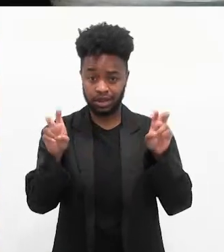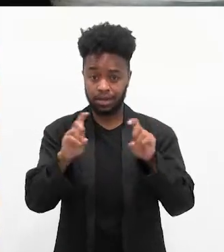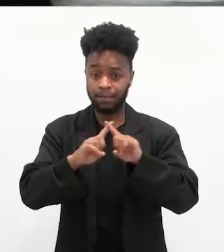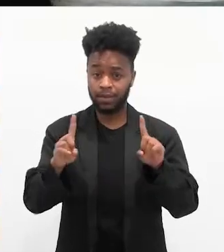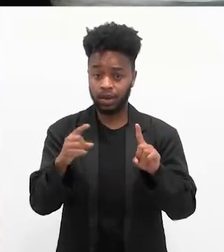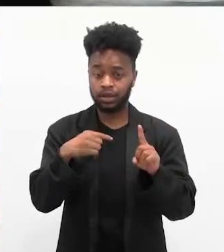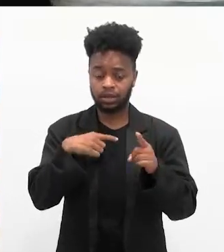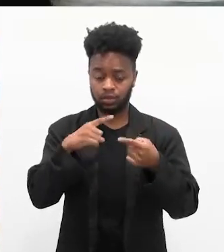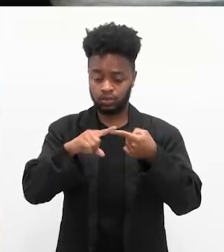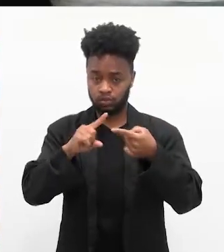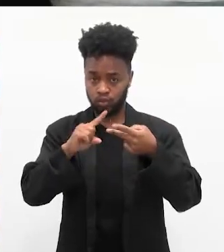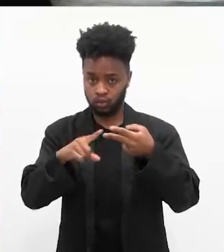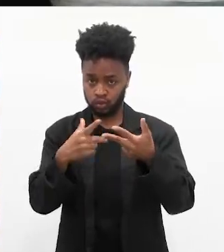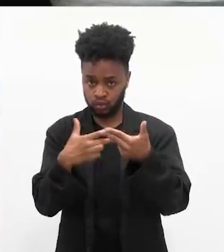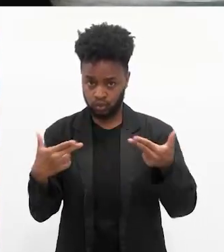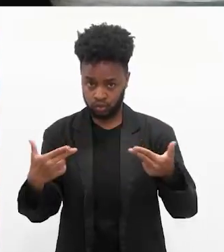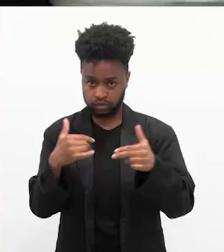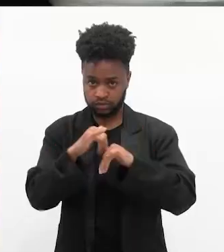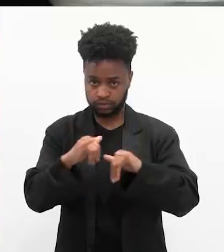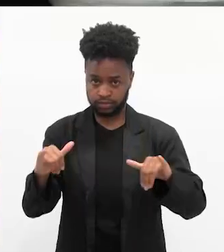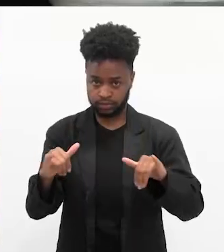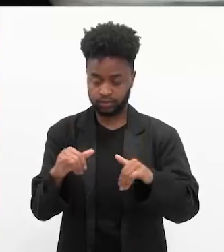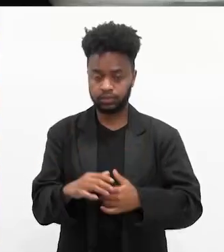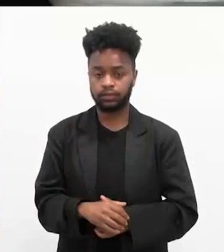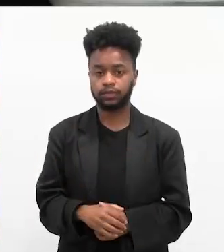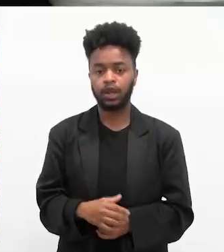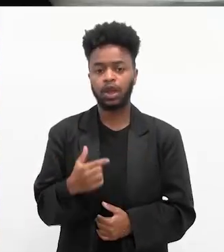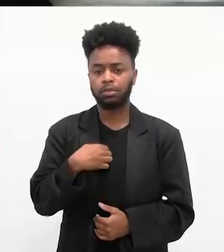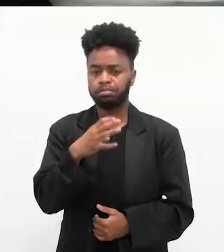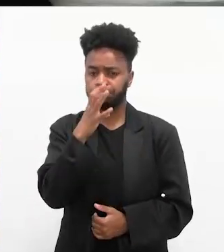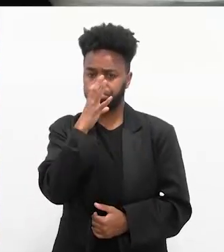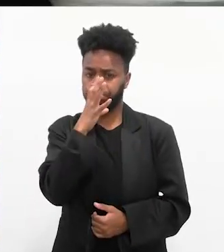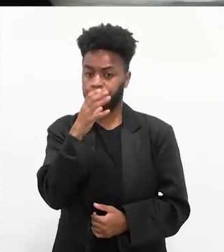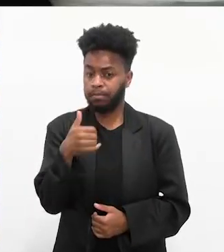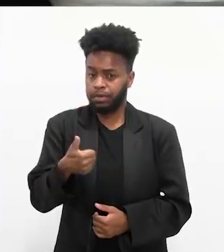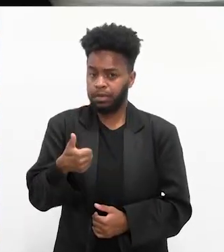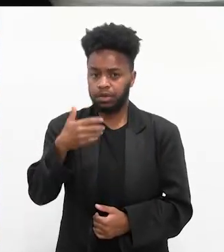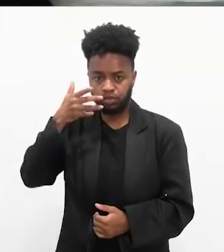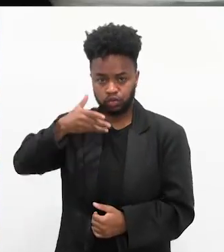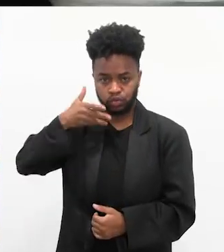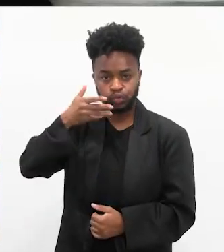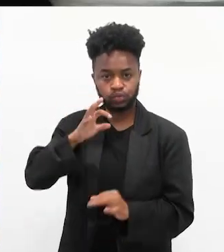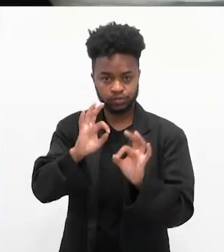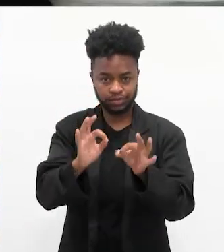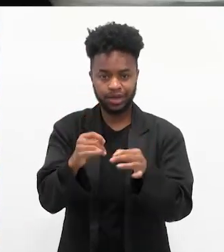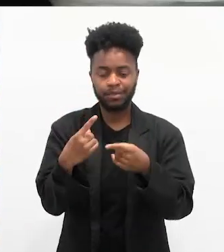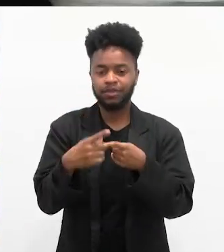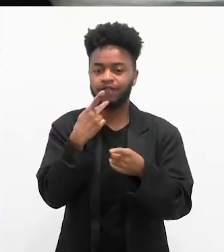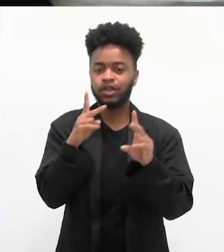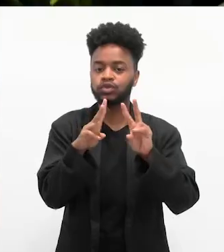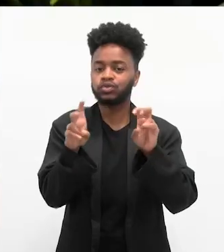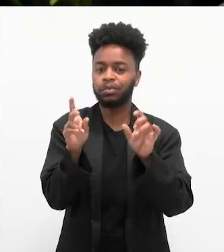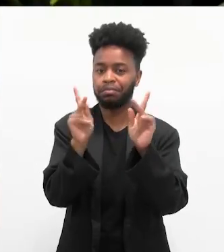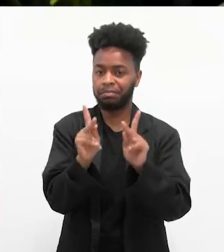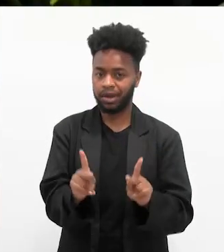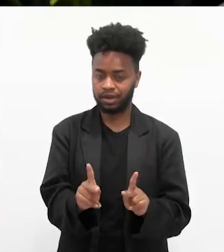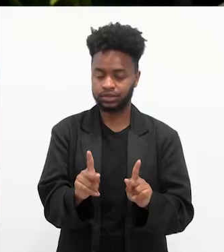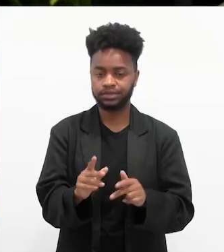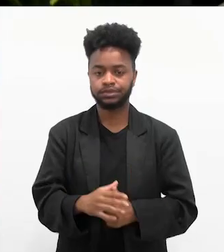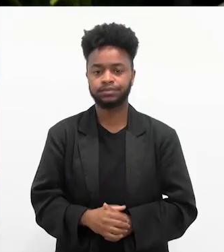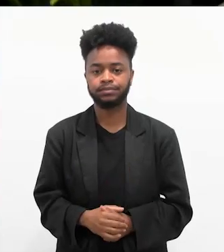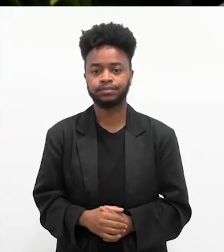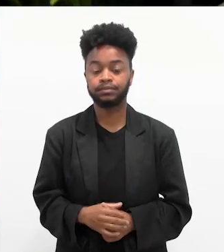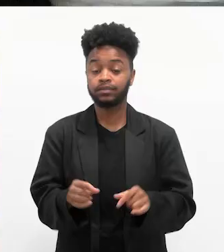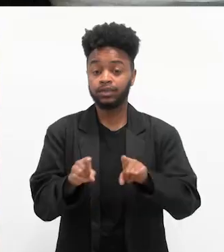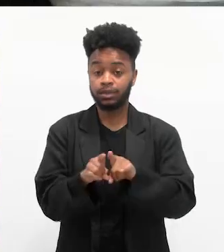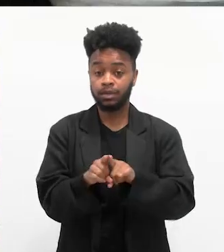voltar aí, nesse ponto, mas quero falar duas coisas. Eu também fiquei impressionada com a primeira fala dele, né, quando ele fala